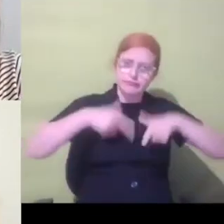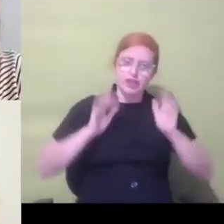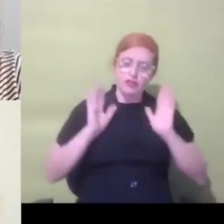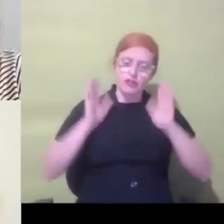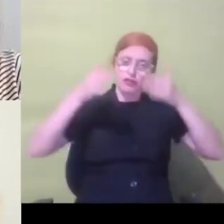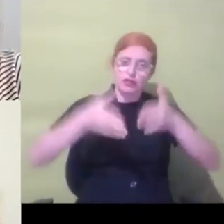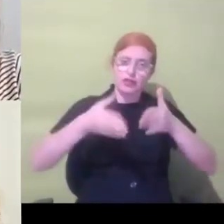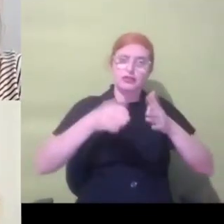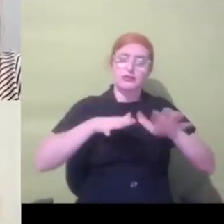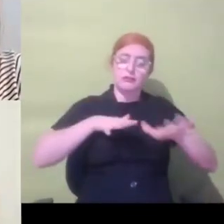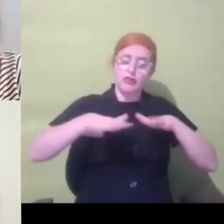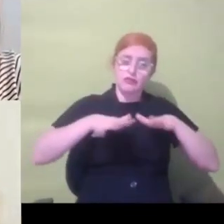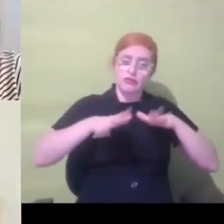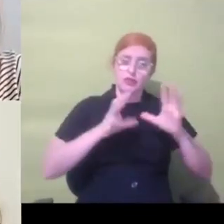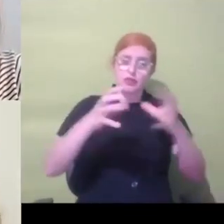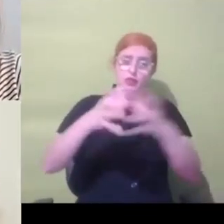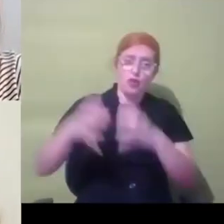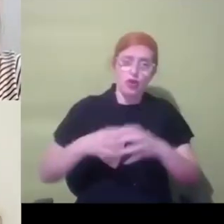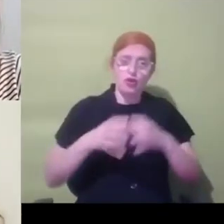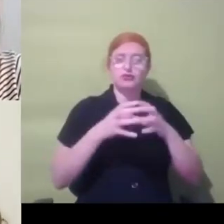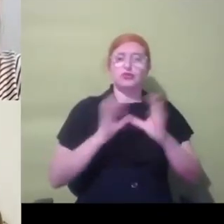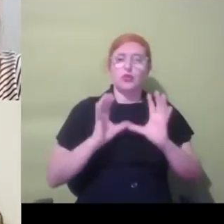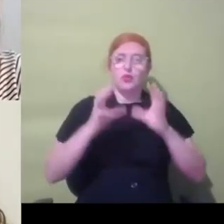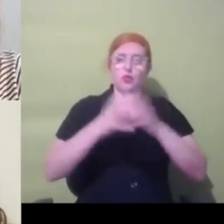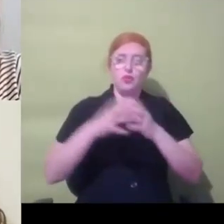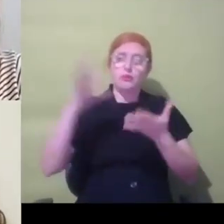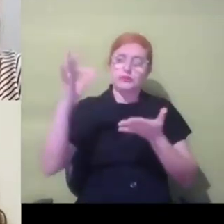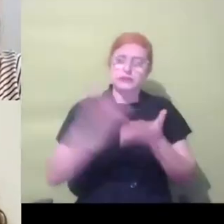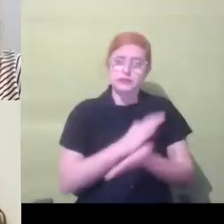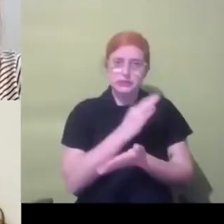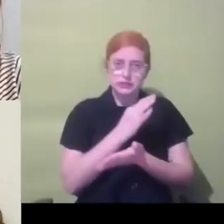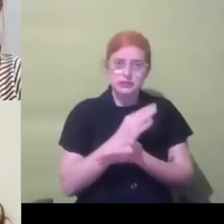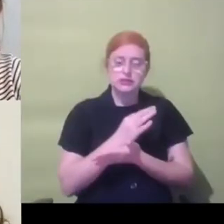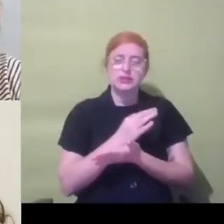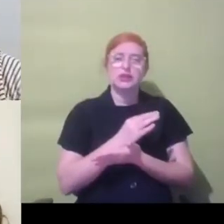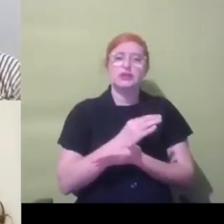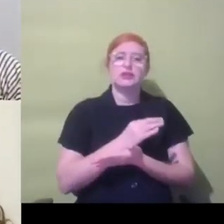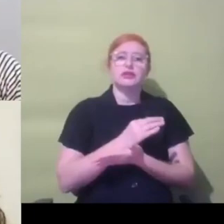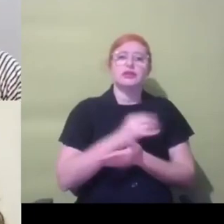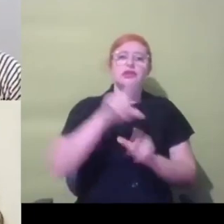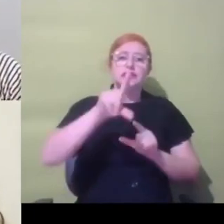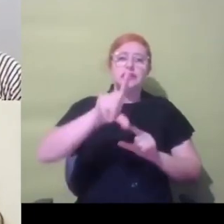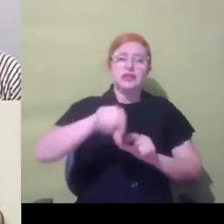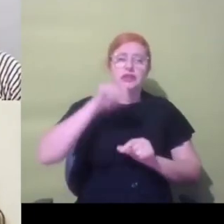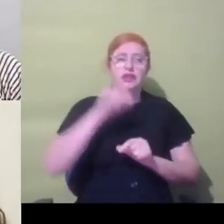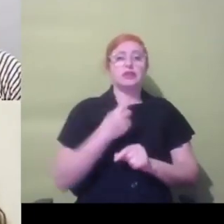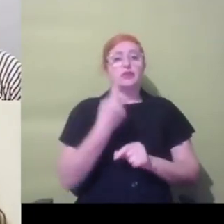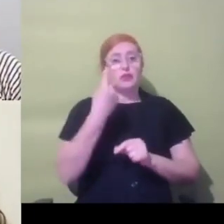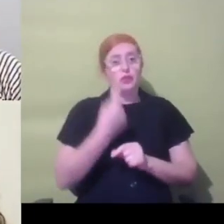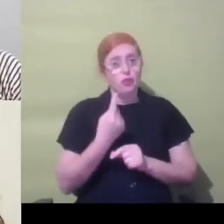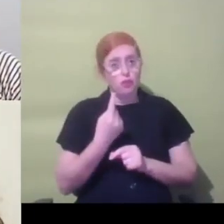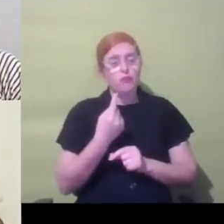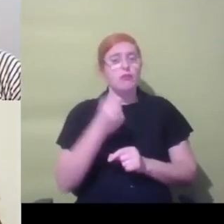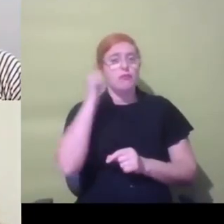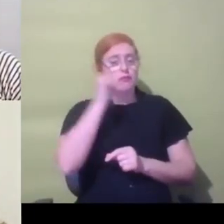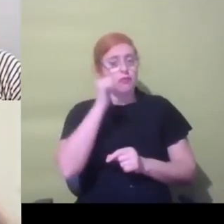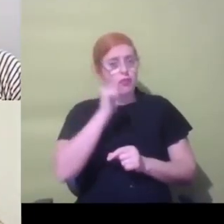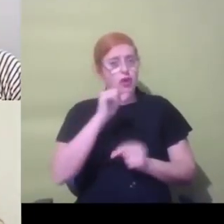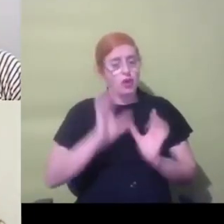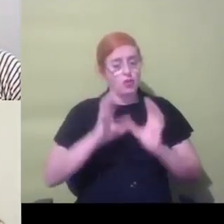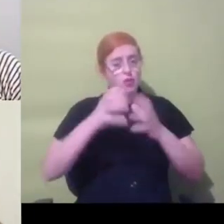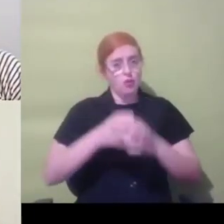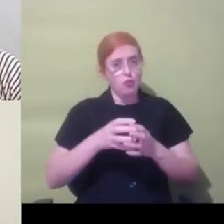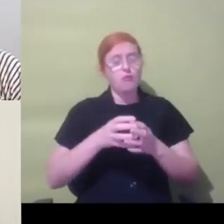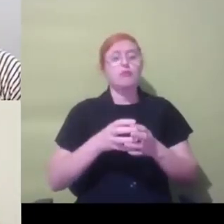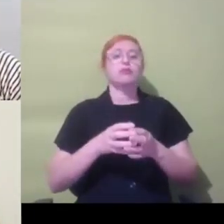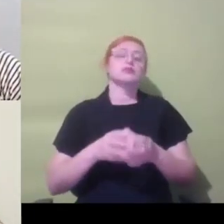e coletivos. Então, os grupos se inscreviam, selecionavam uma companheira militante desse grupo, essa